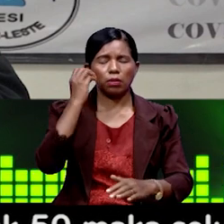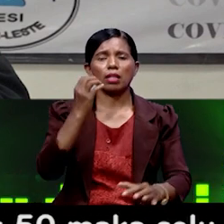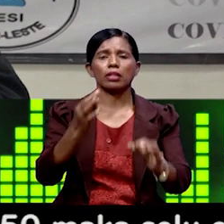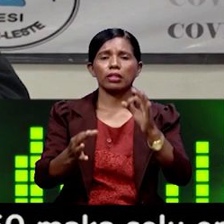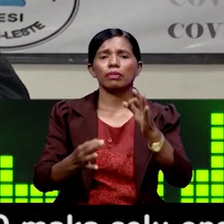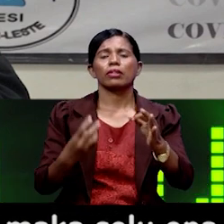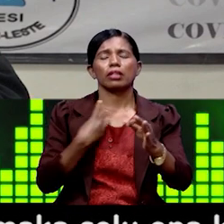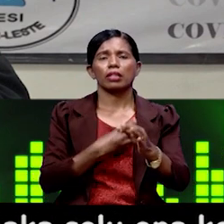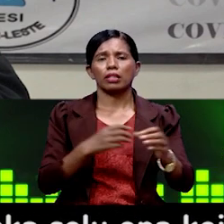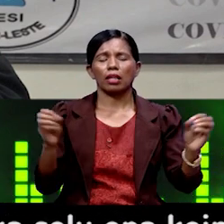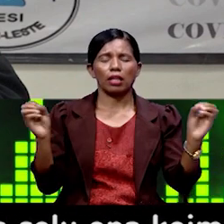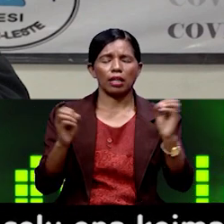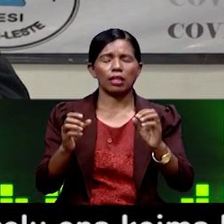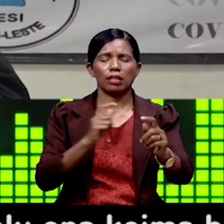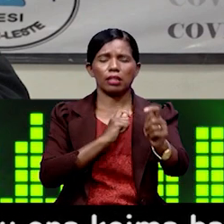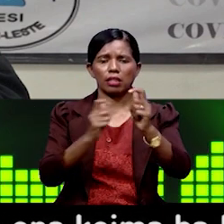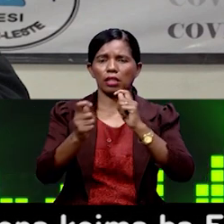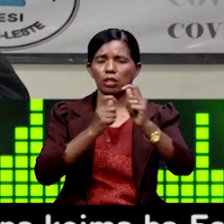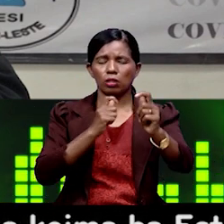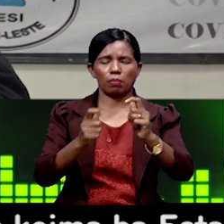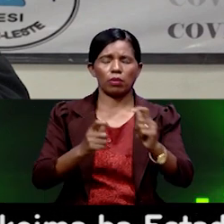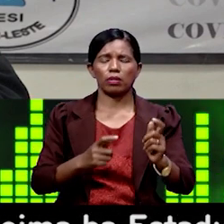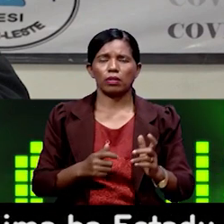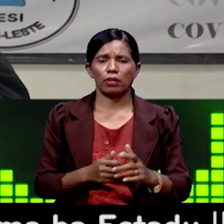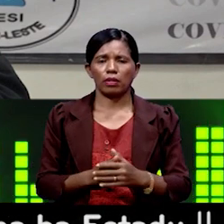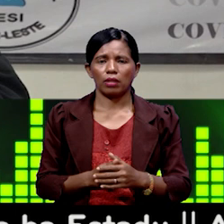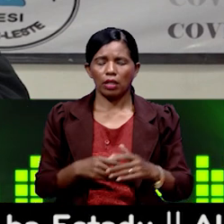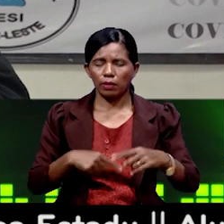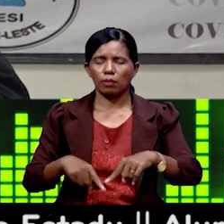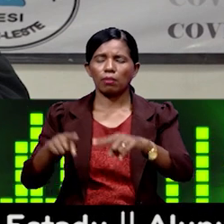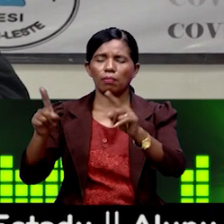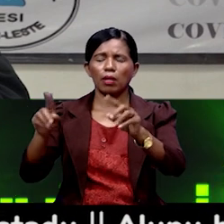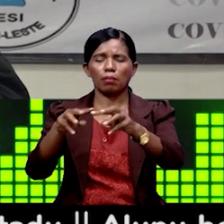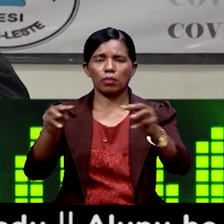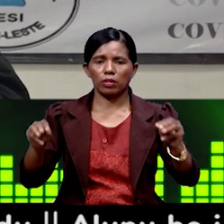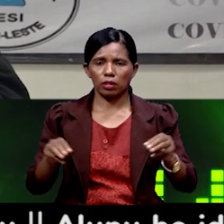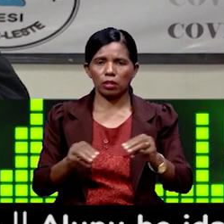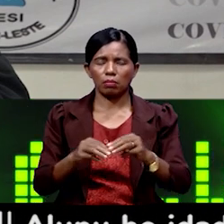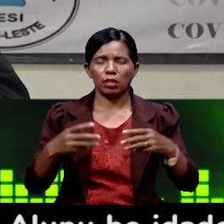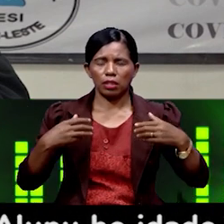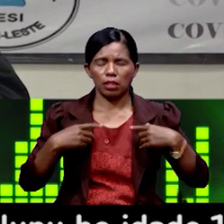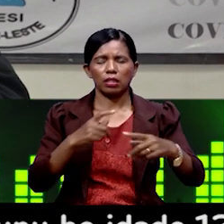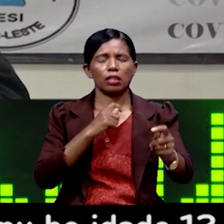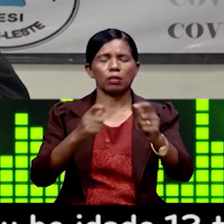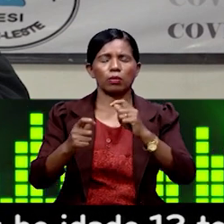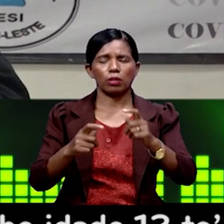ita laiha transporte ga, para tu bauma iha transporte público hanesan bis